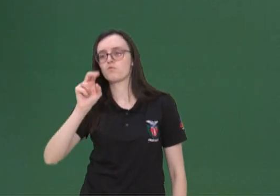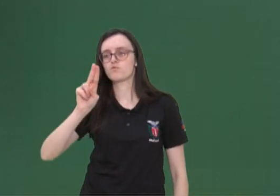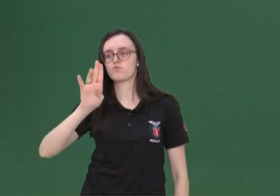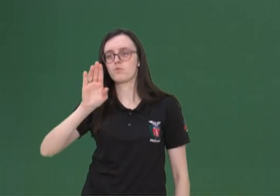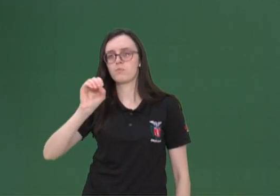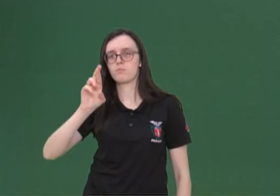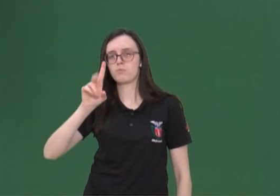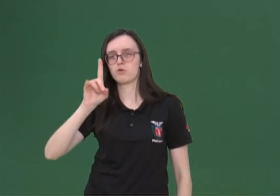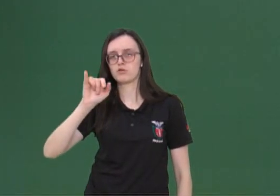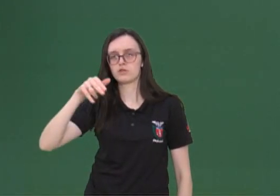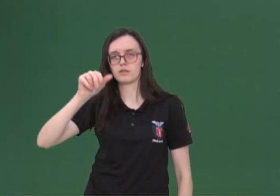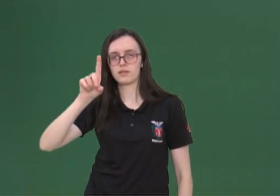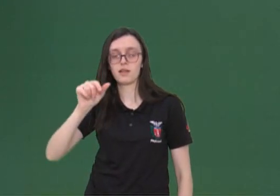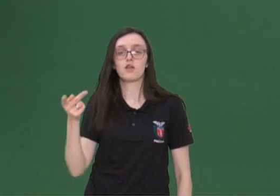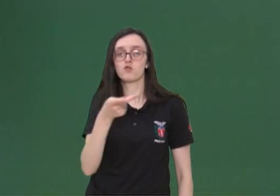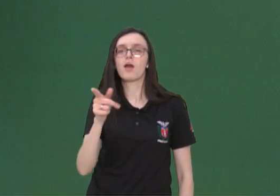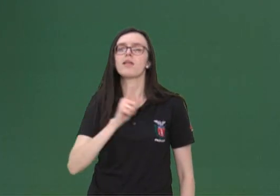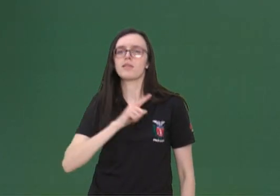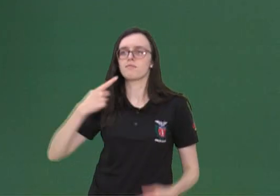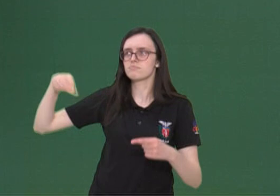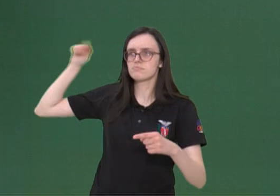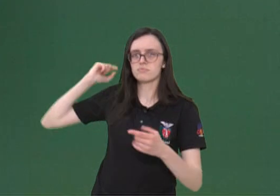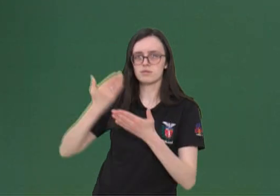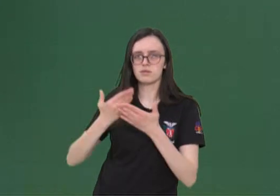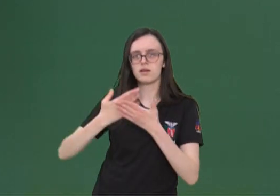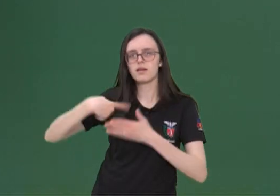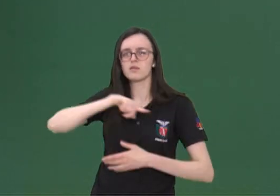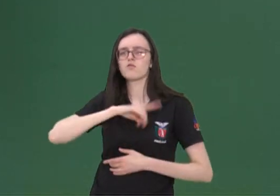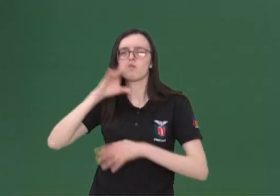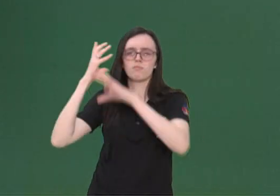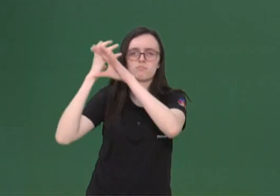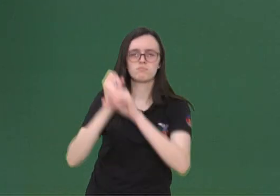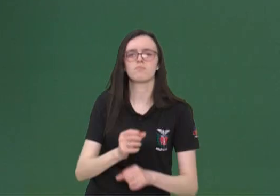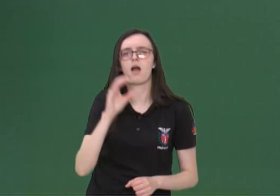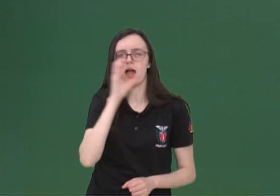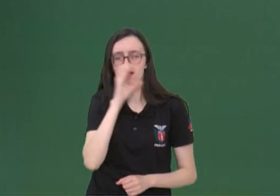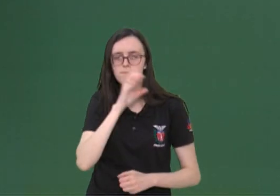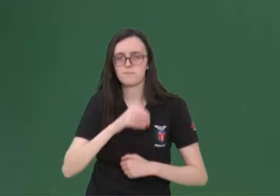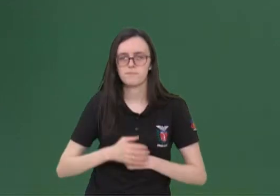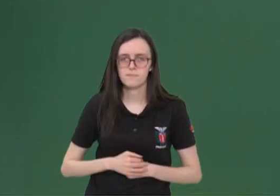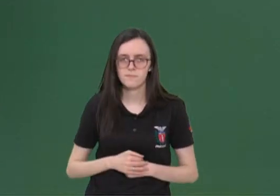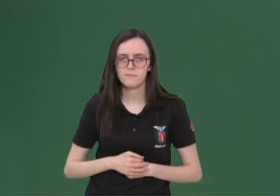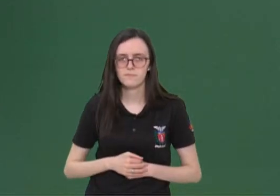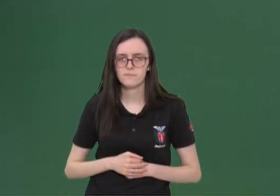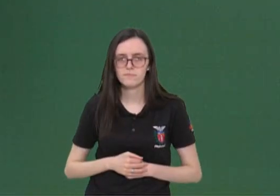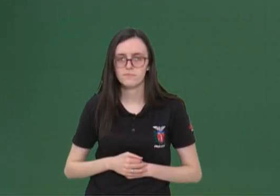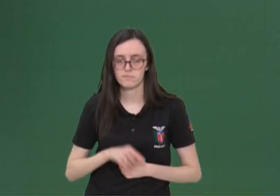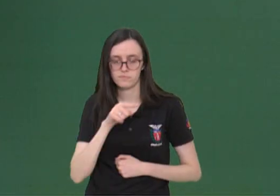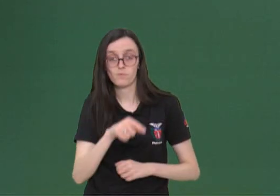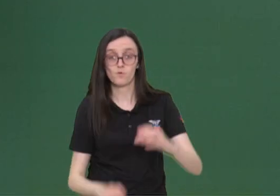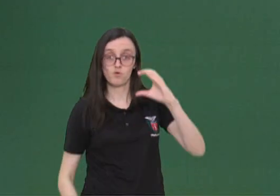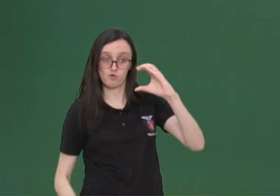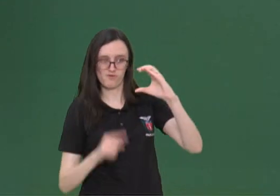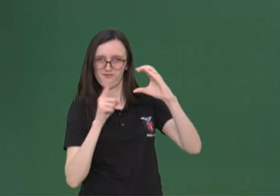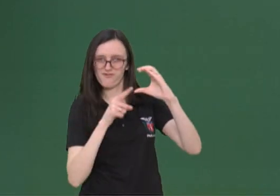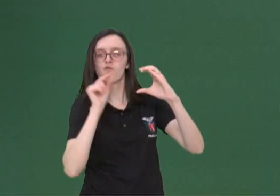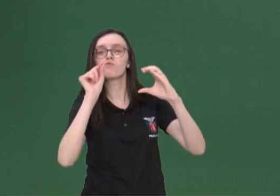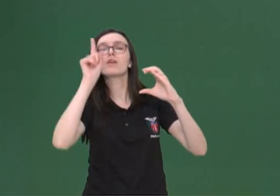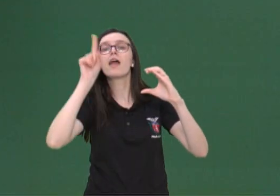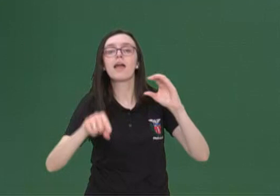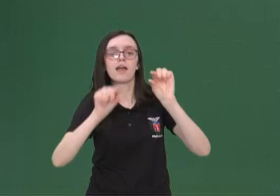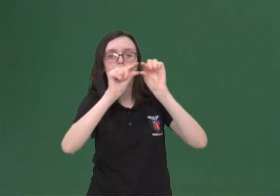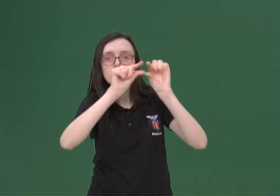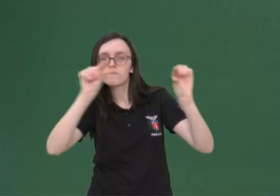também vocês já têm das outras aulas, mas só para a gente retomar rapidinho. Coordenada é a oração